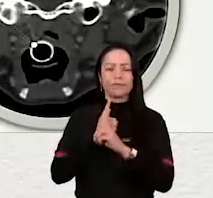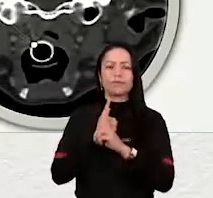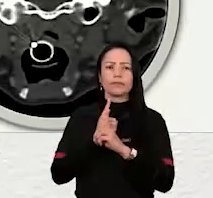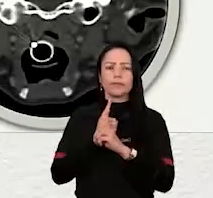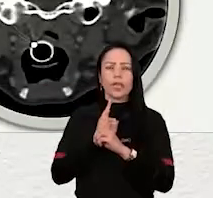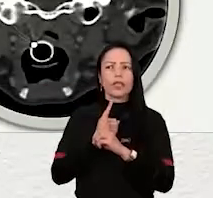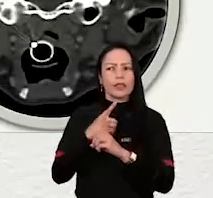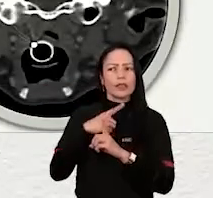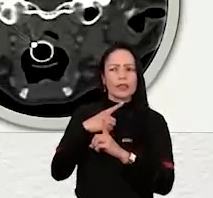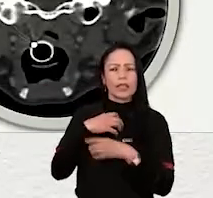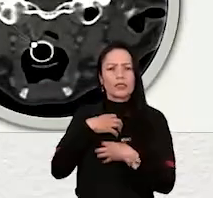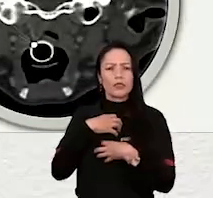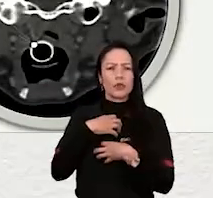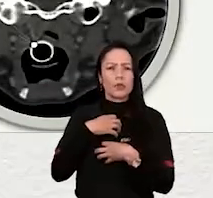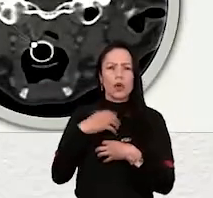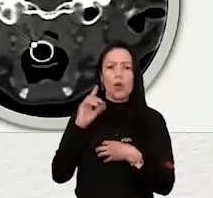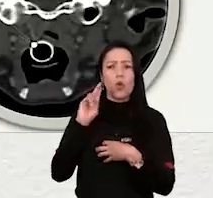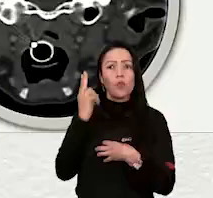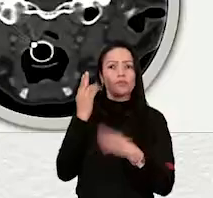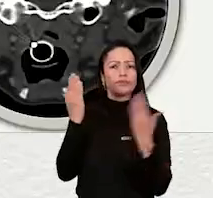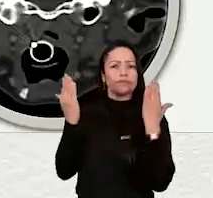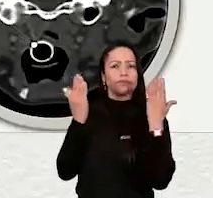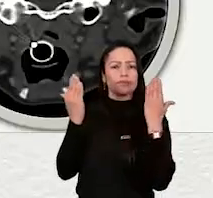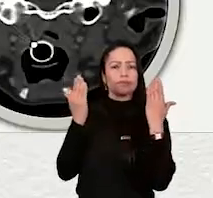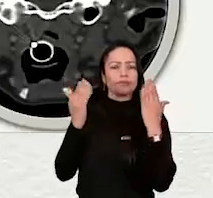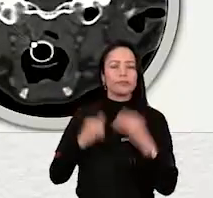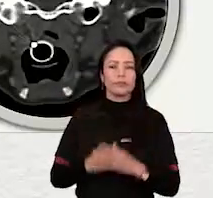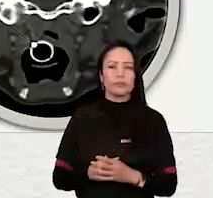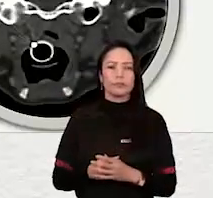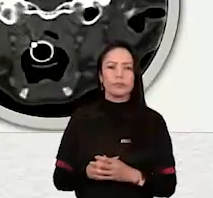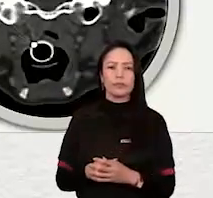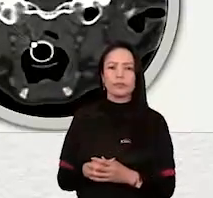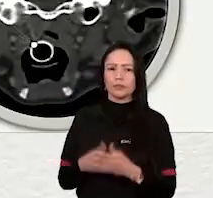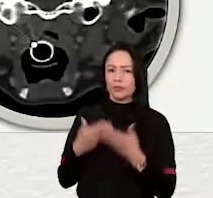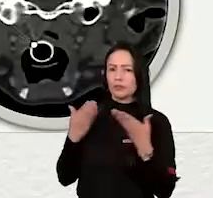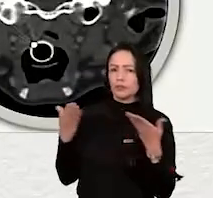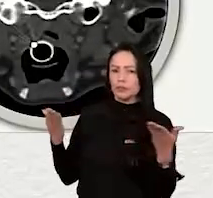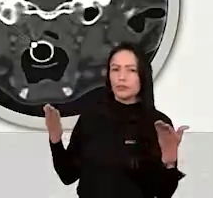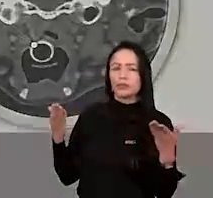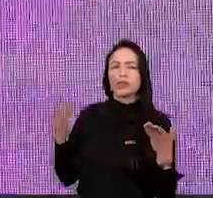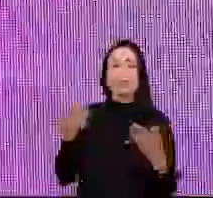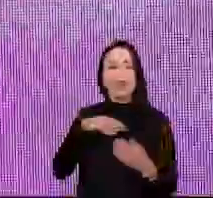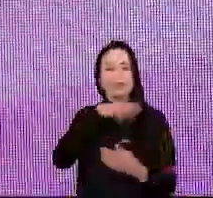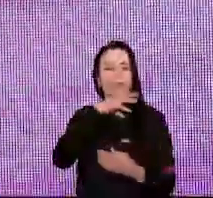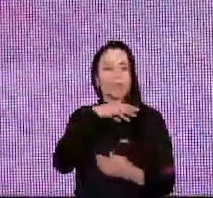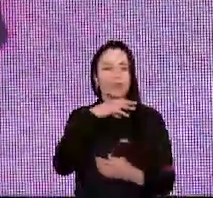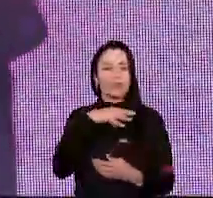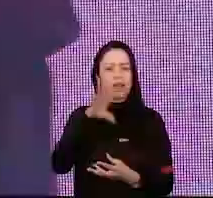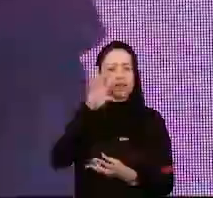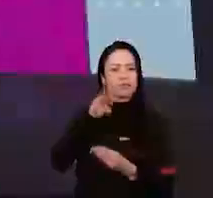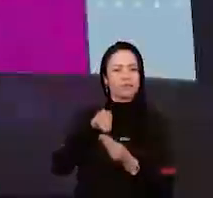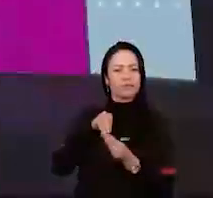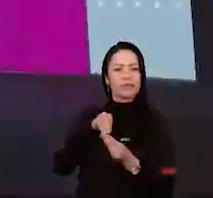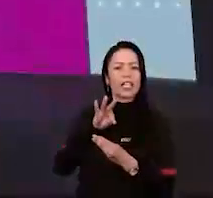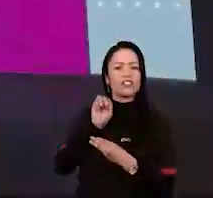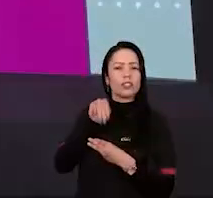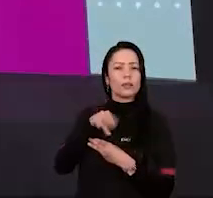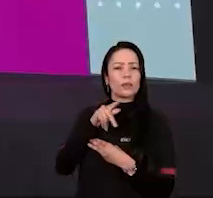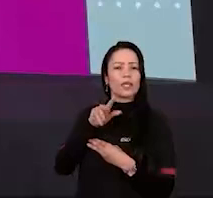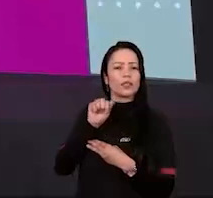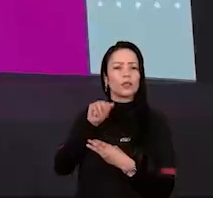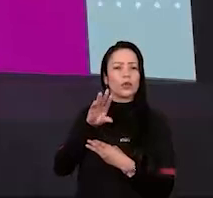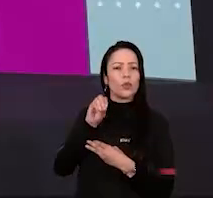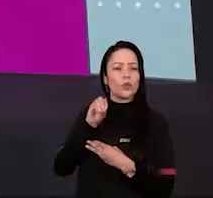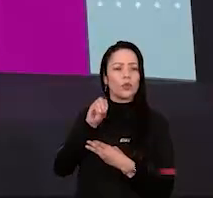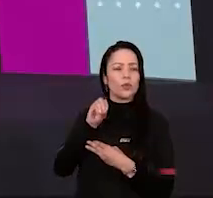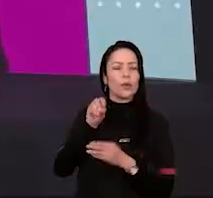com suspeita de otite média? Então, nesses animais, presumidamente, a gente consegue avaliar o tímpano, se ele não